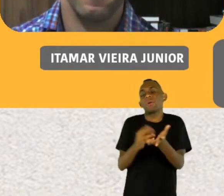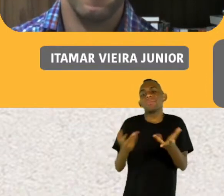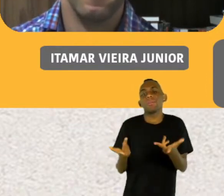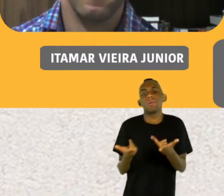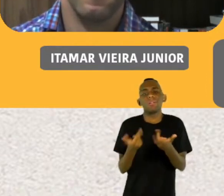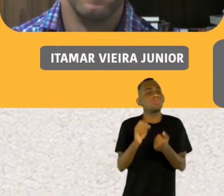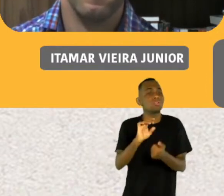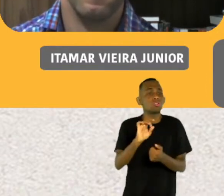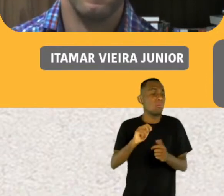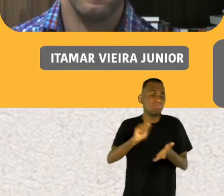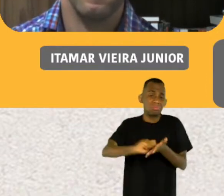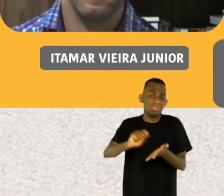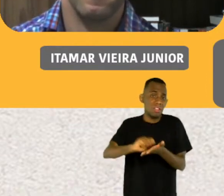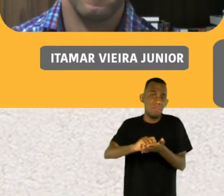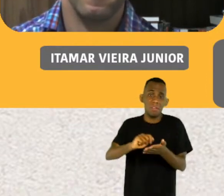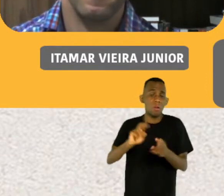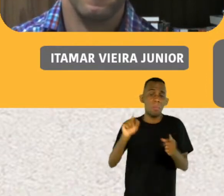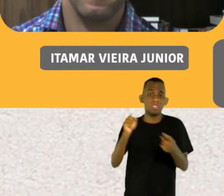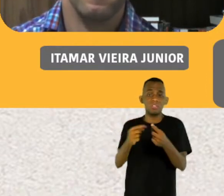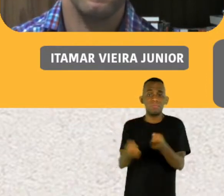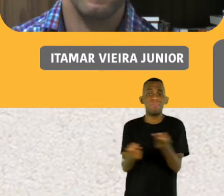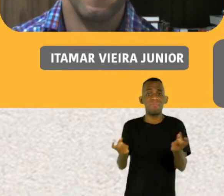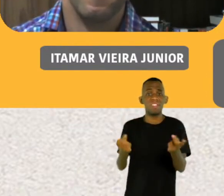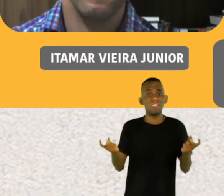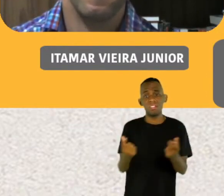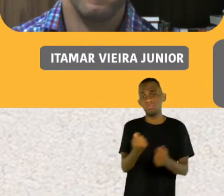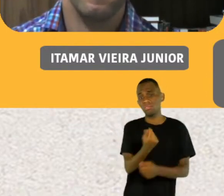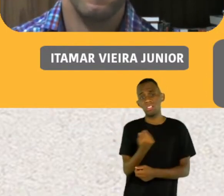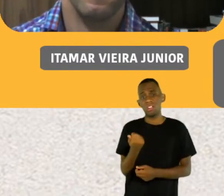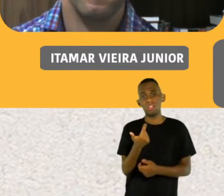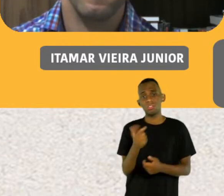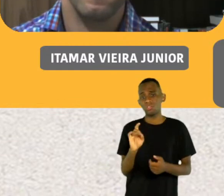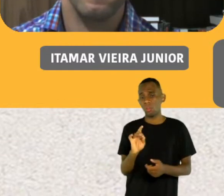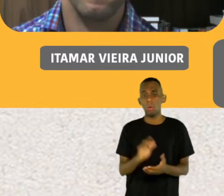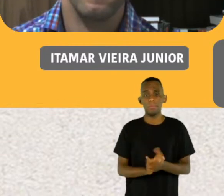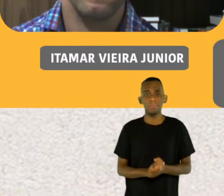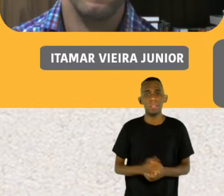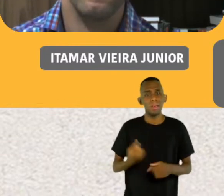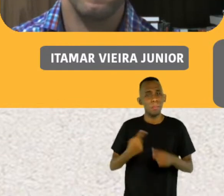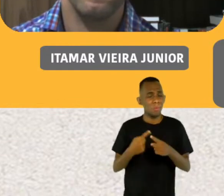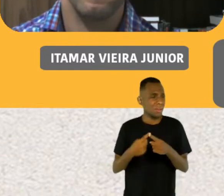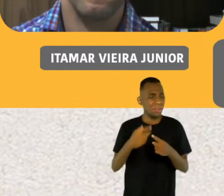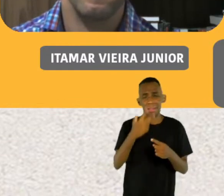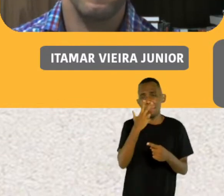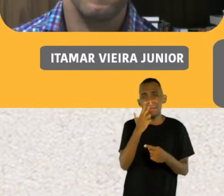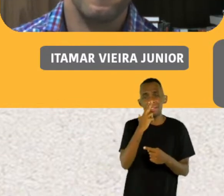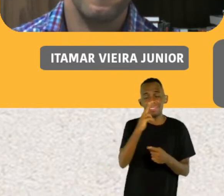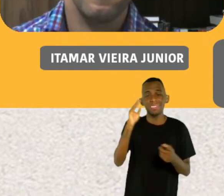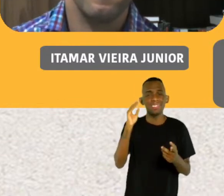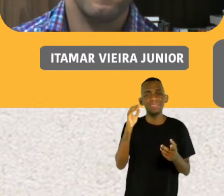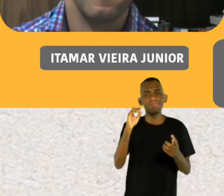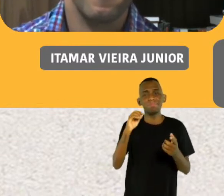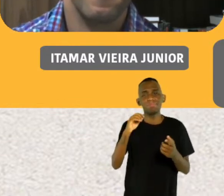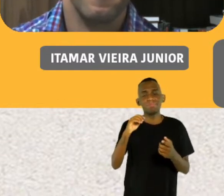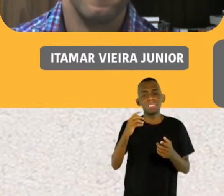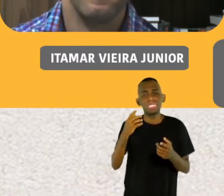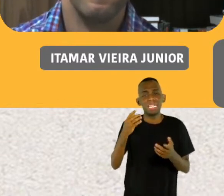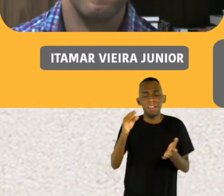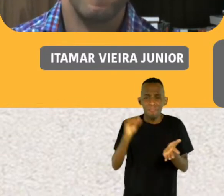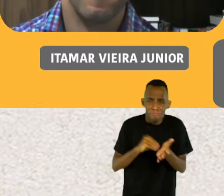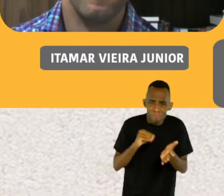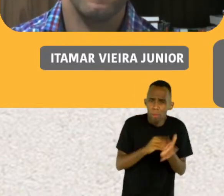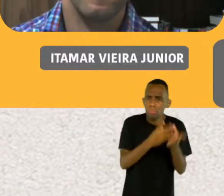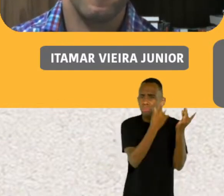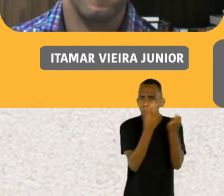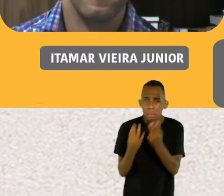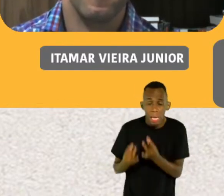vender. Não são livros sinceros, não são narrativas honestas, né? São artificiais,